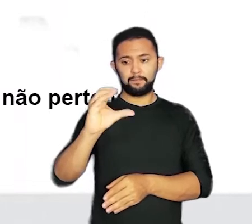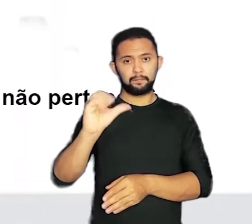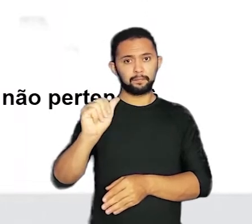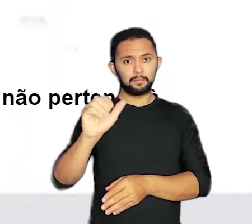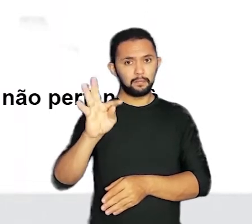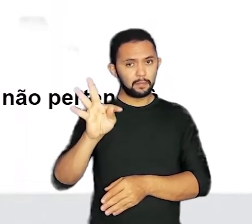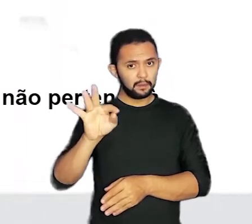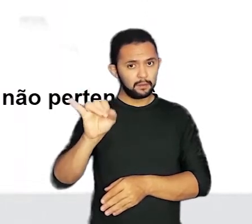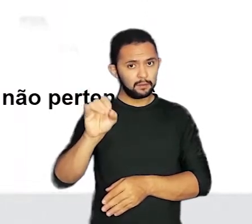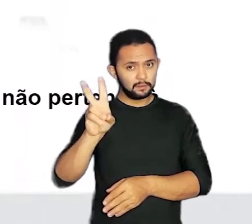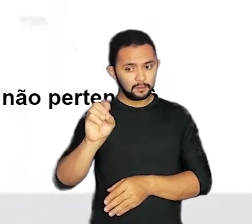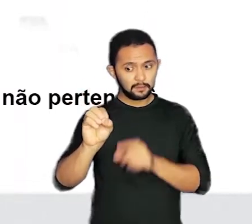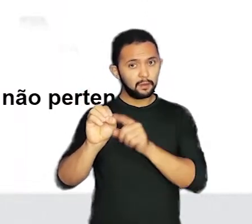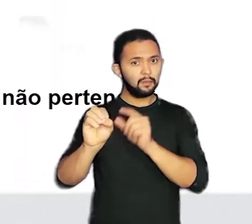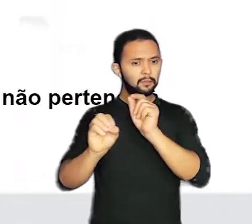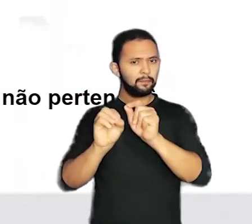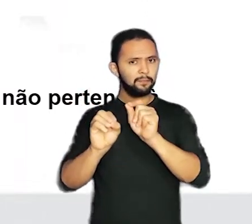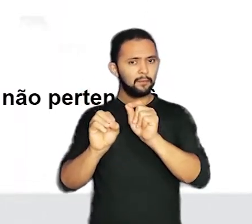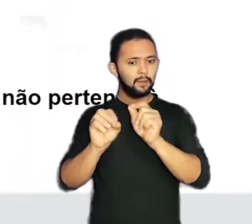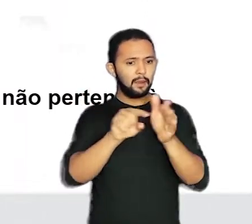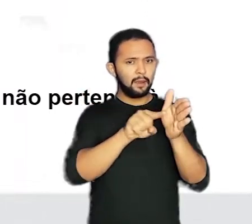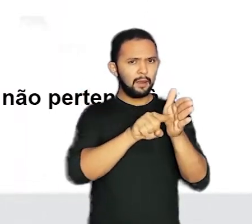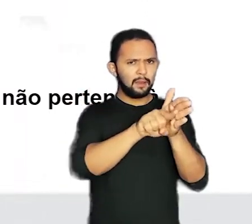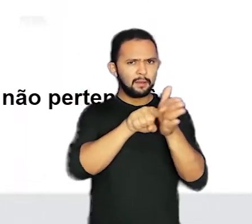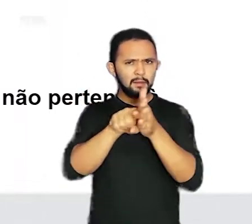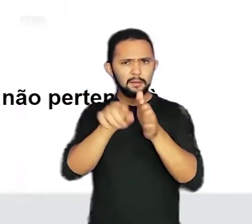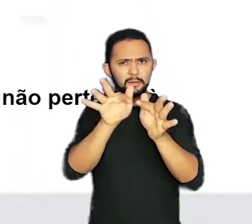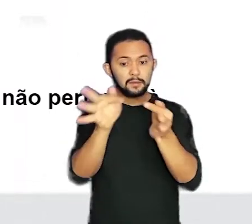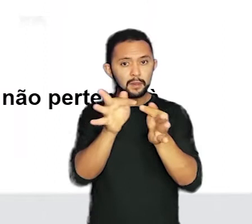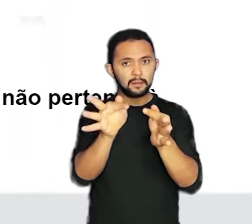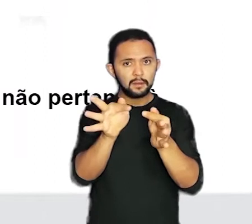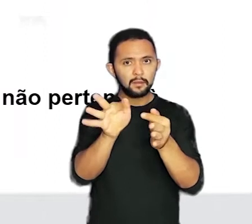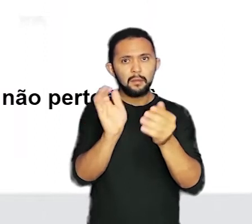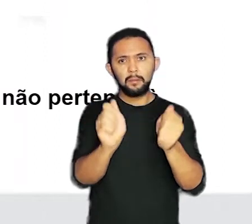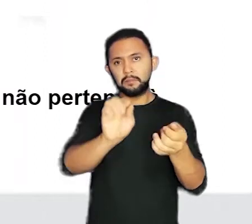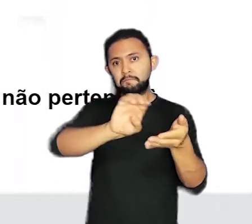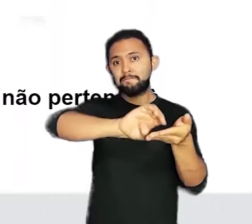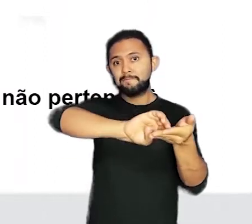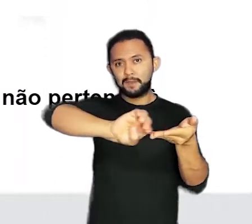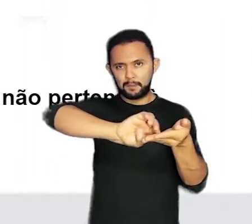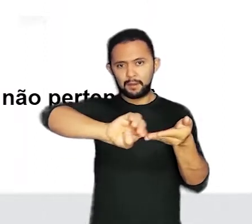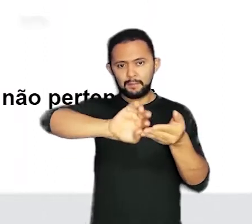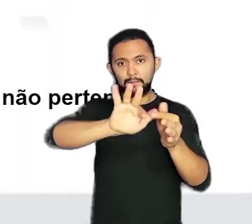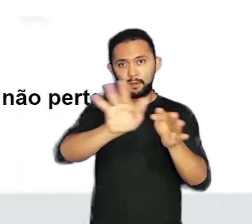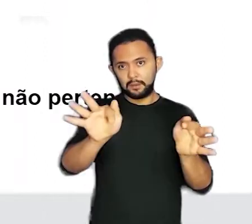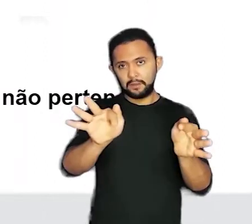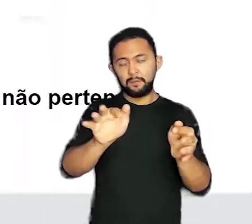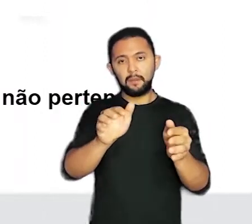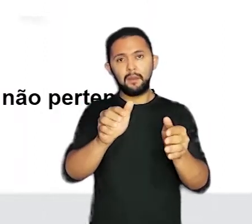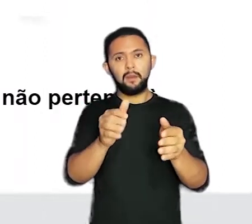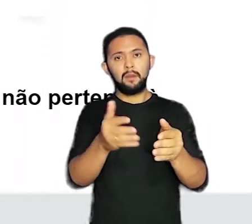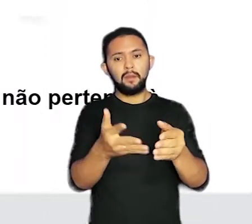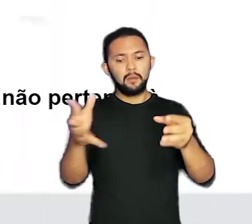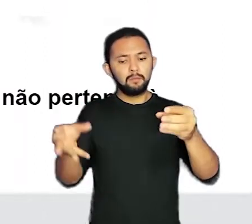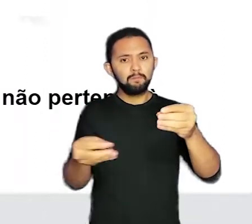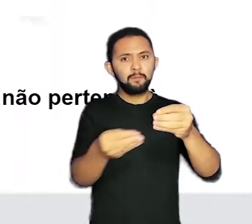análise sintática, é um termo à parte, tá? É um termo que ele vai vir separado da oração. E ele não vai pertencer